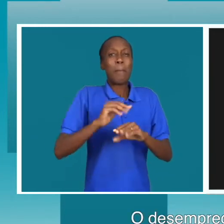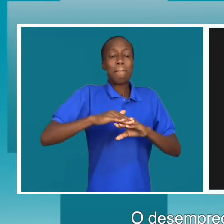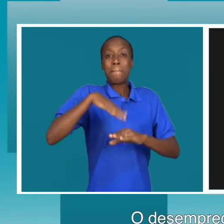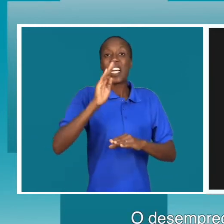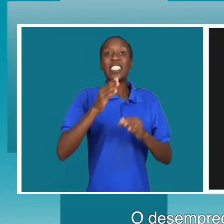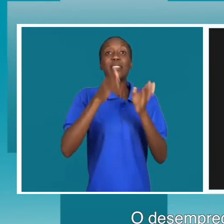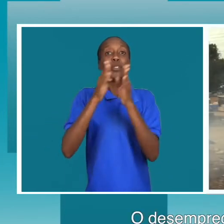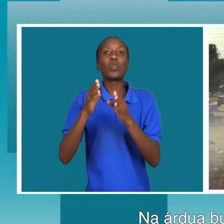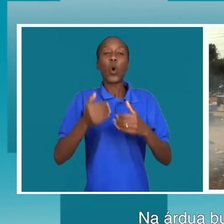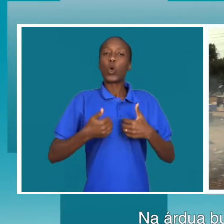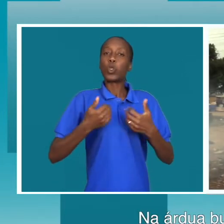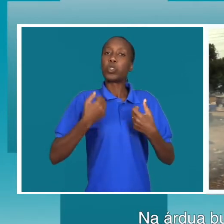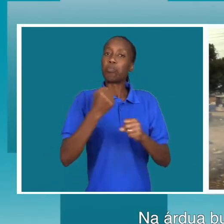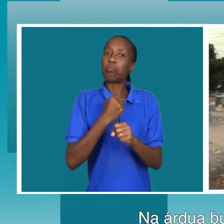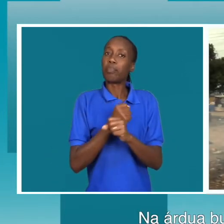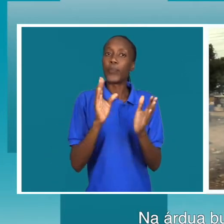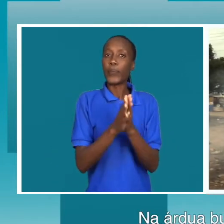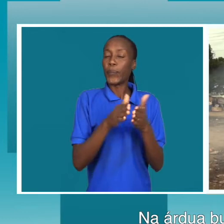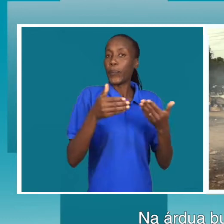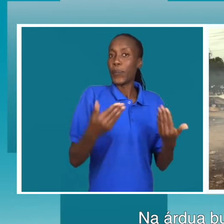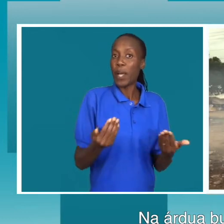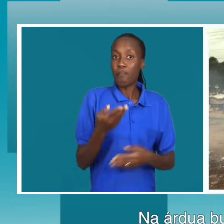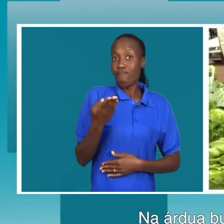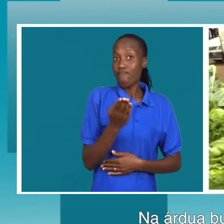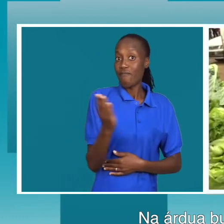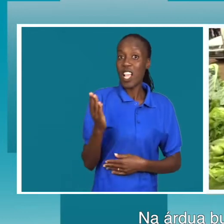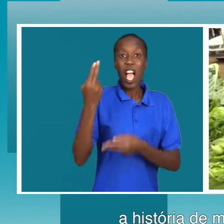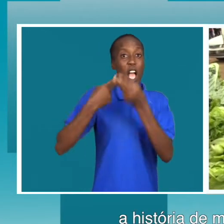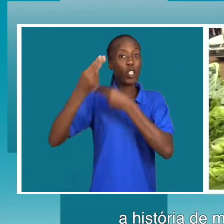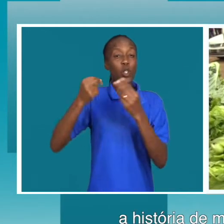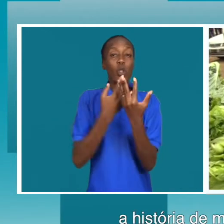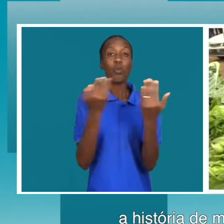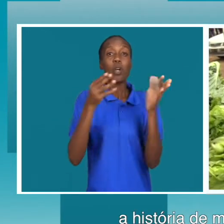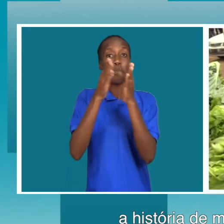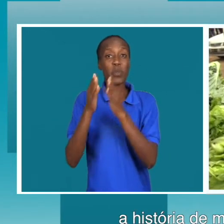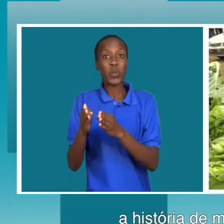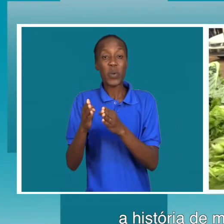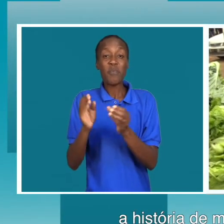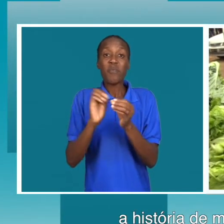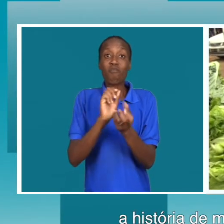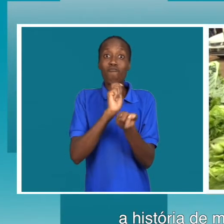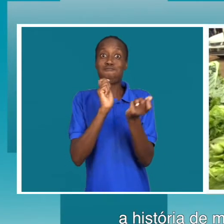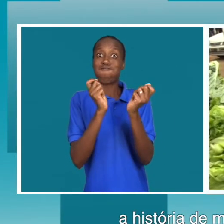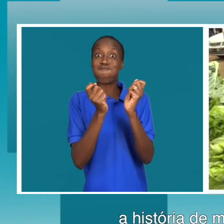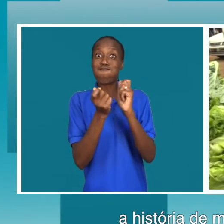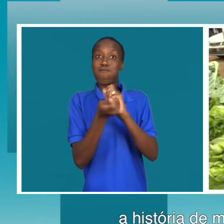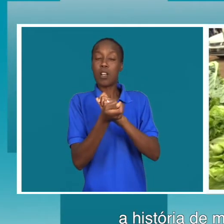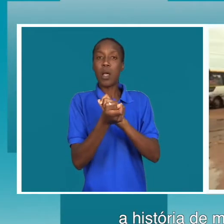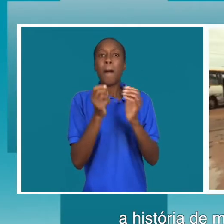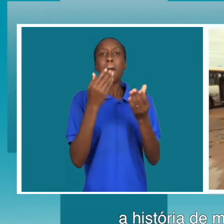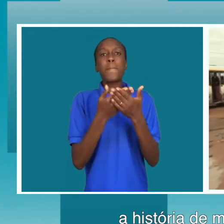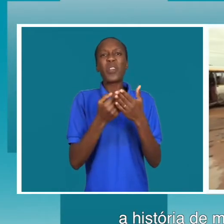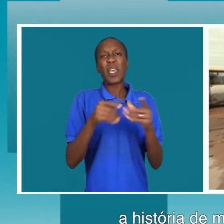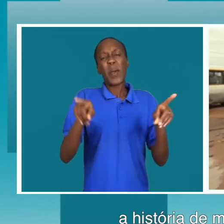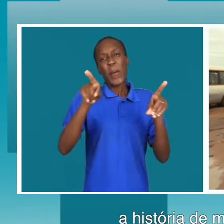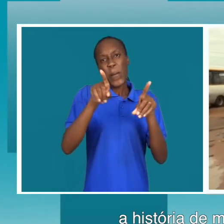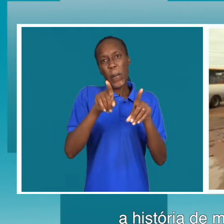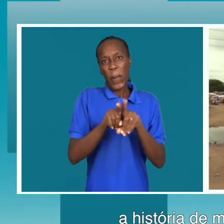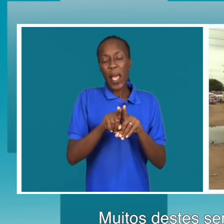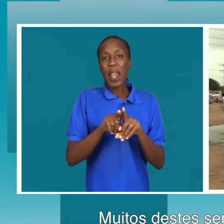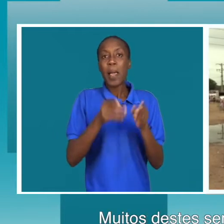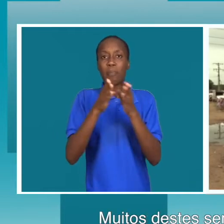mais os jovens. Na árdua busca pela sobrevivência, a história de muitos jovens se transforma num filme de terror em tela cor-de